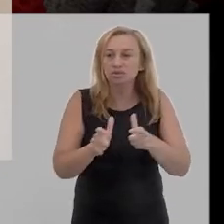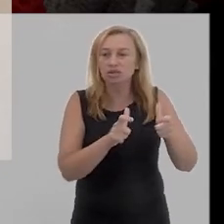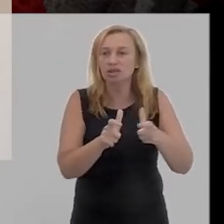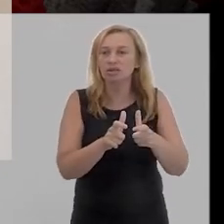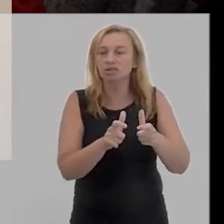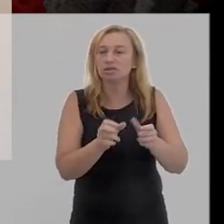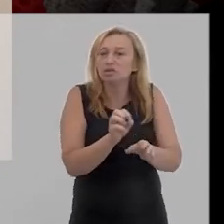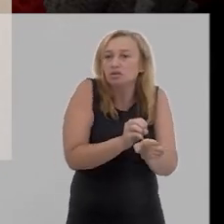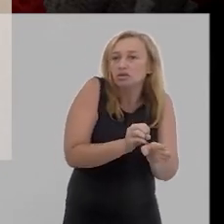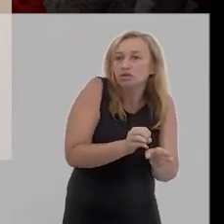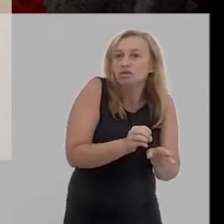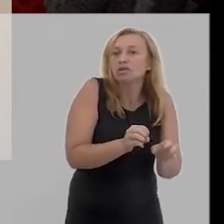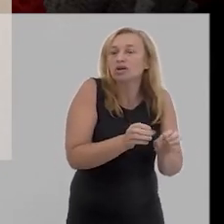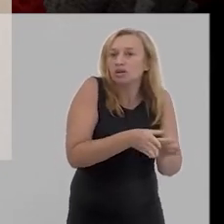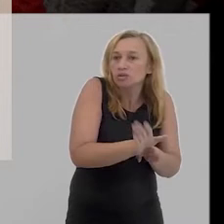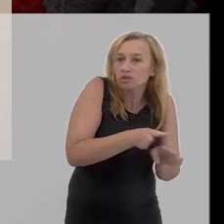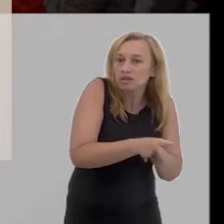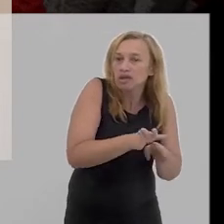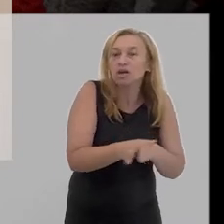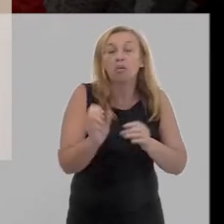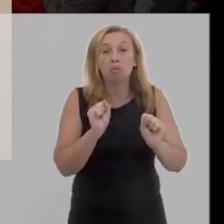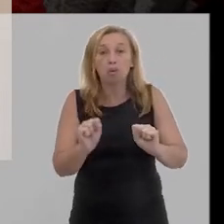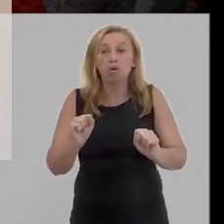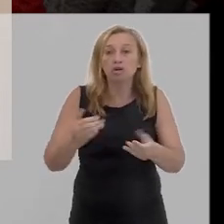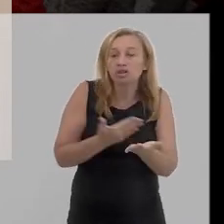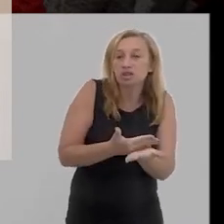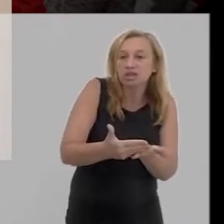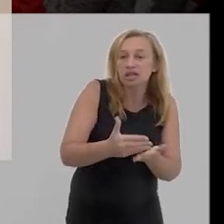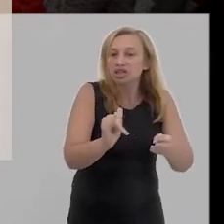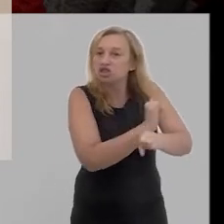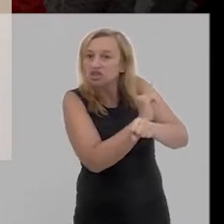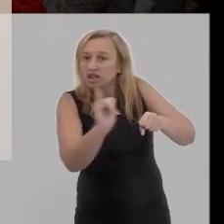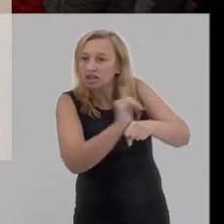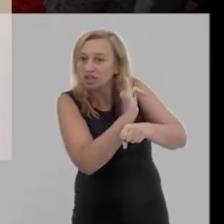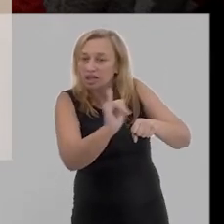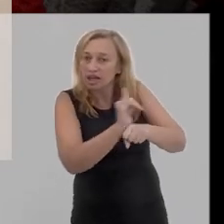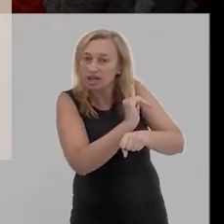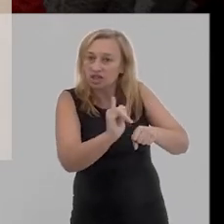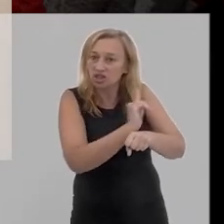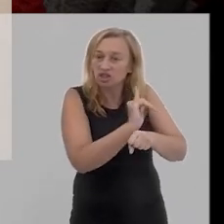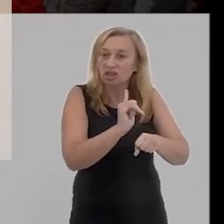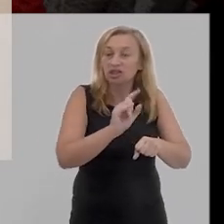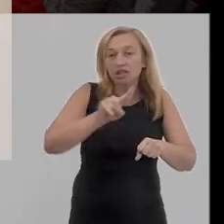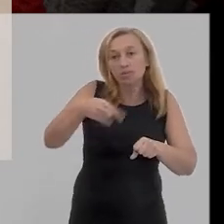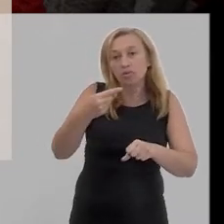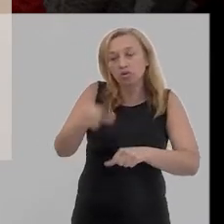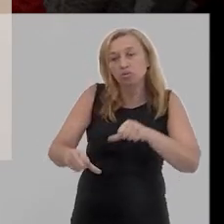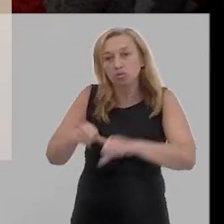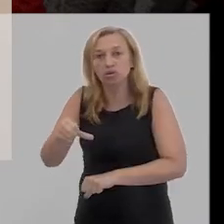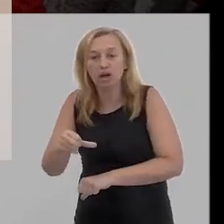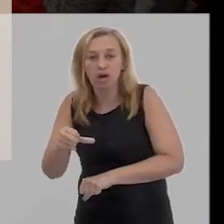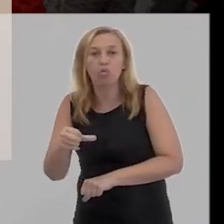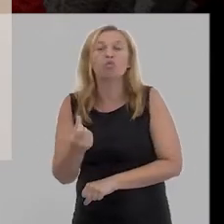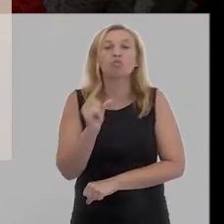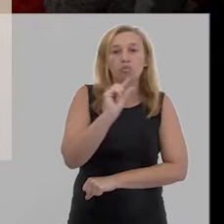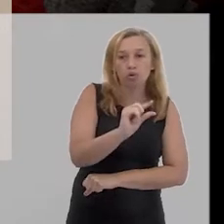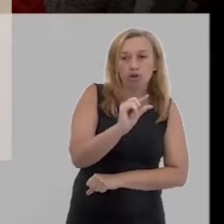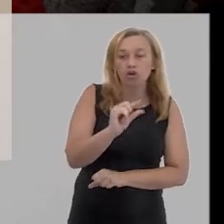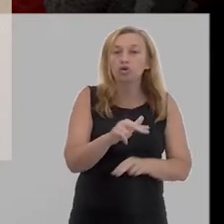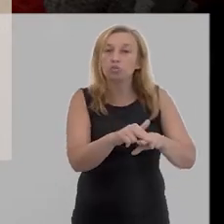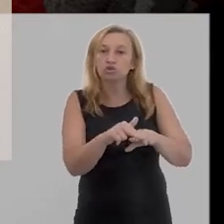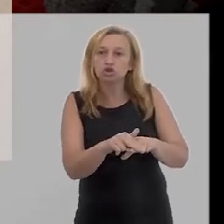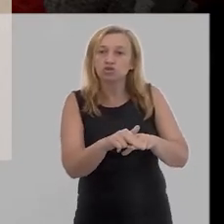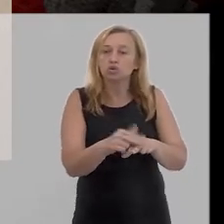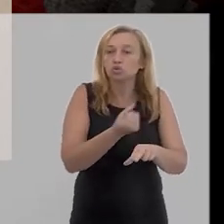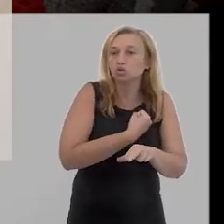Sem contar que também a gente entende que pode começar a estratégia de um jeito e no meio do caminho sofrer alguma modificação por